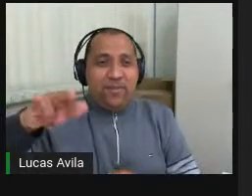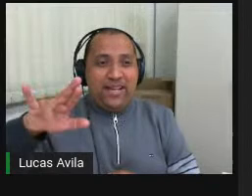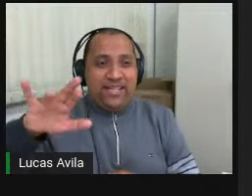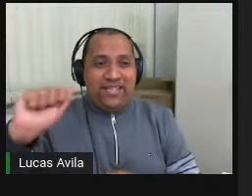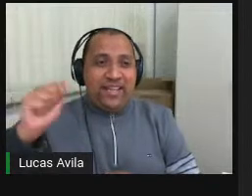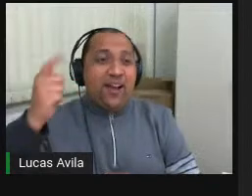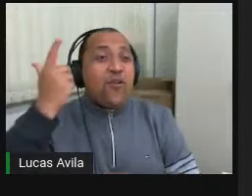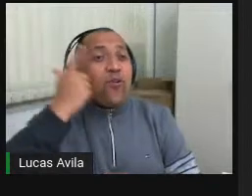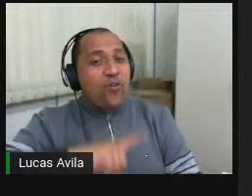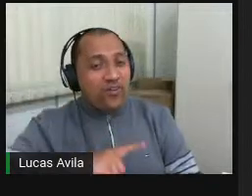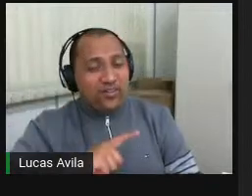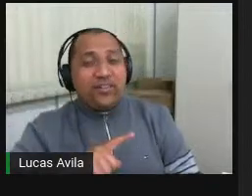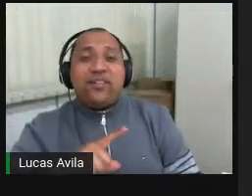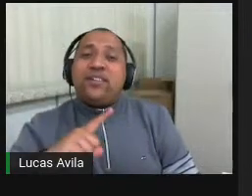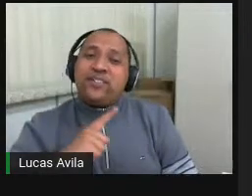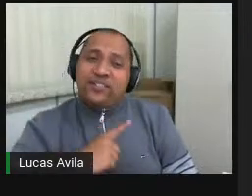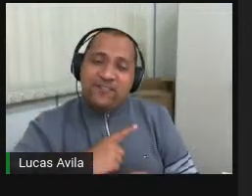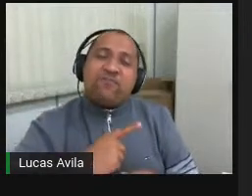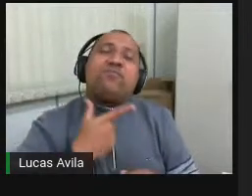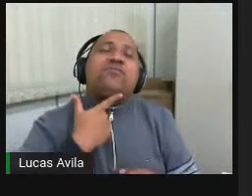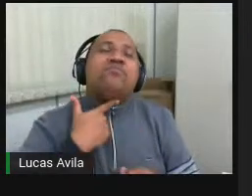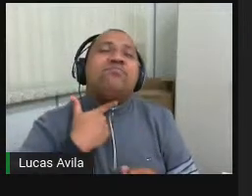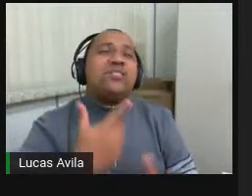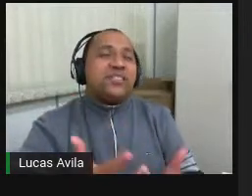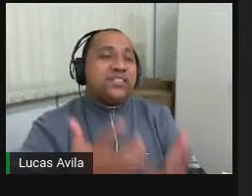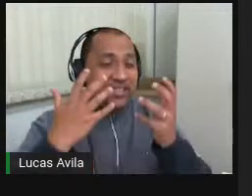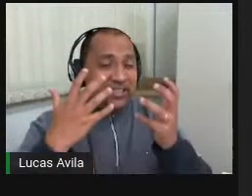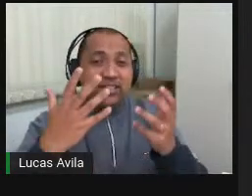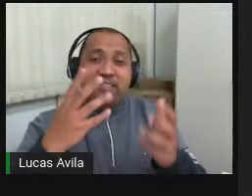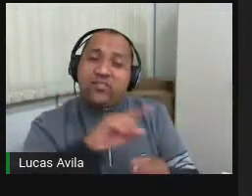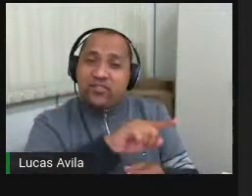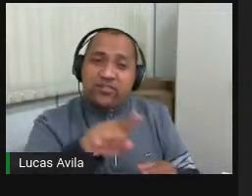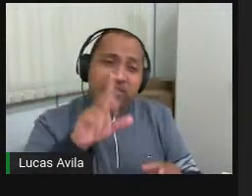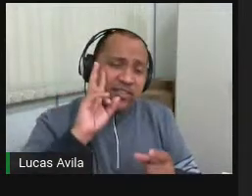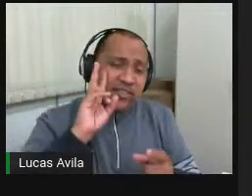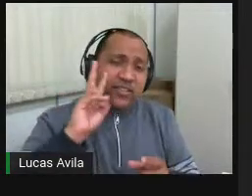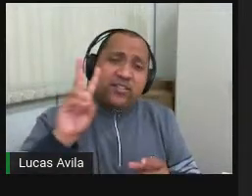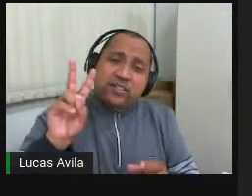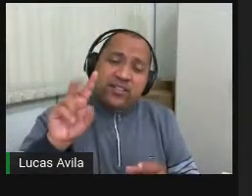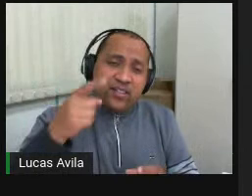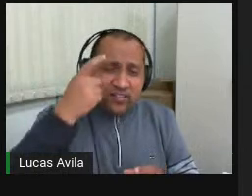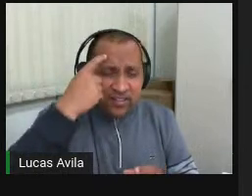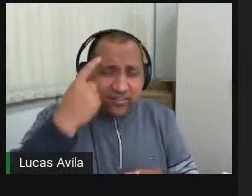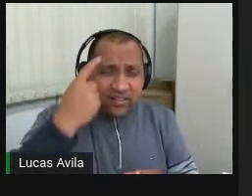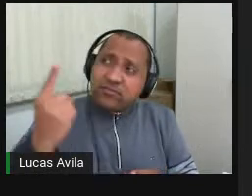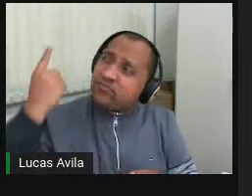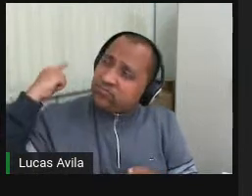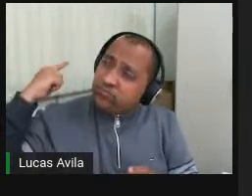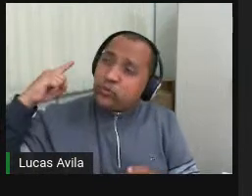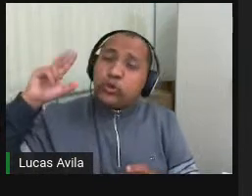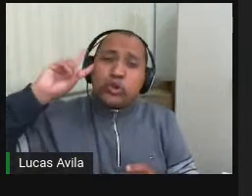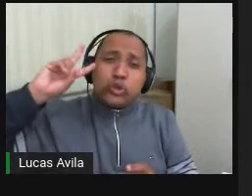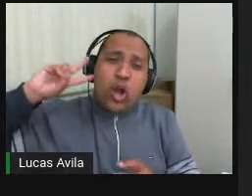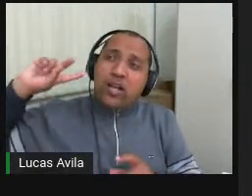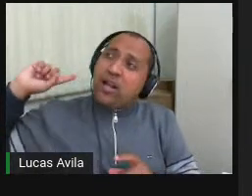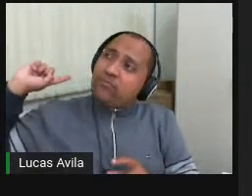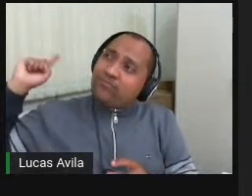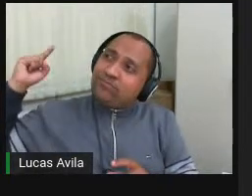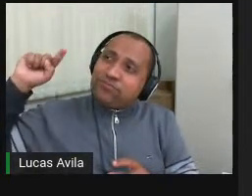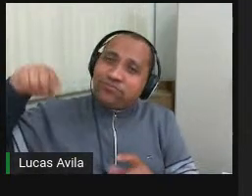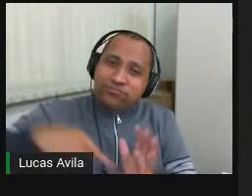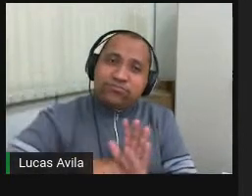e fazendo votos, né, que ao olharem, ao contarem essa viagem para os alunos, para